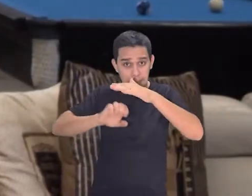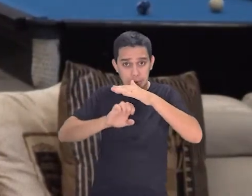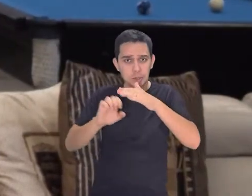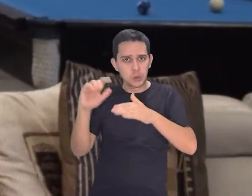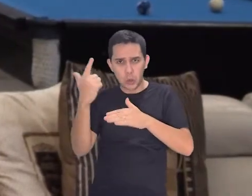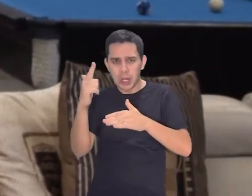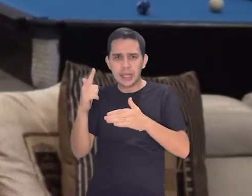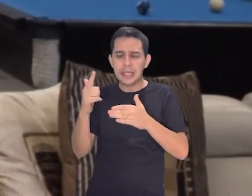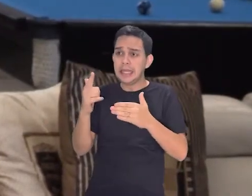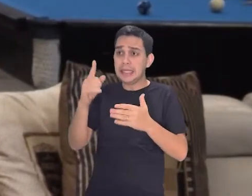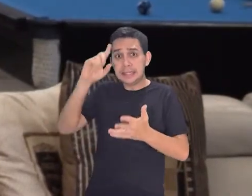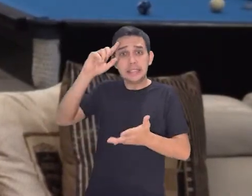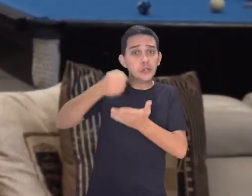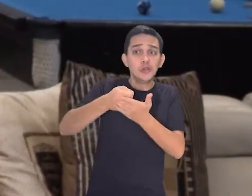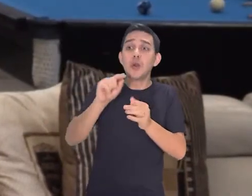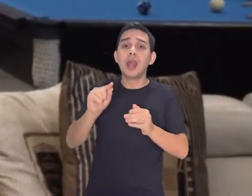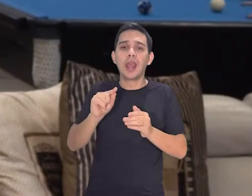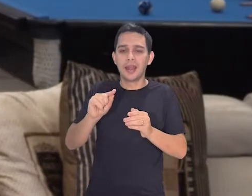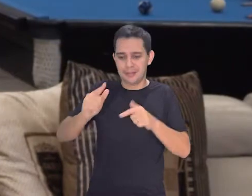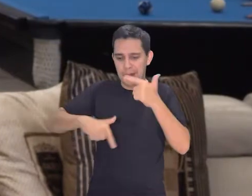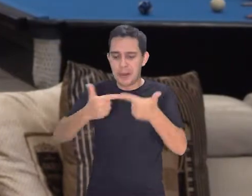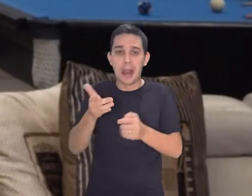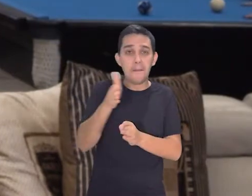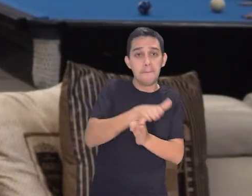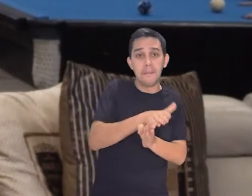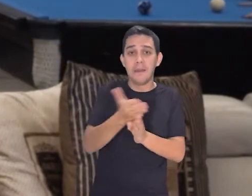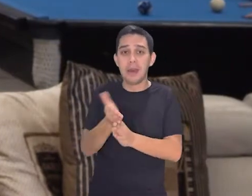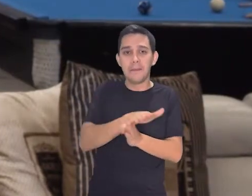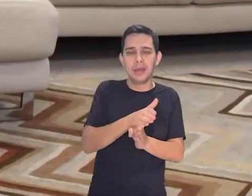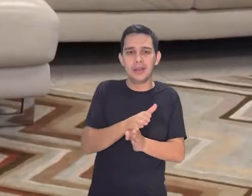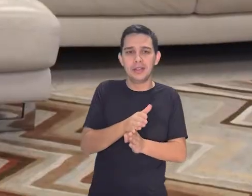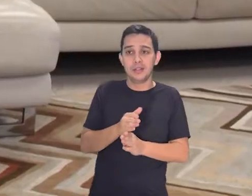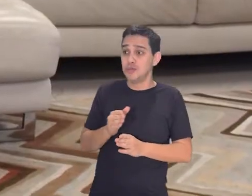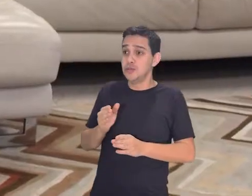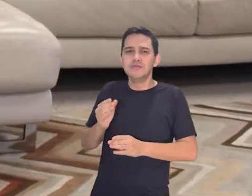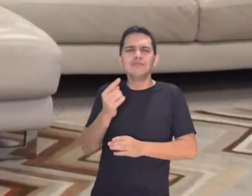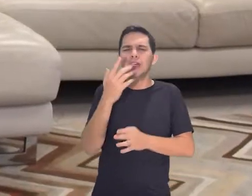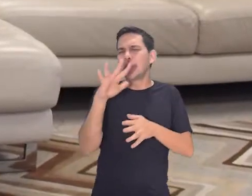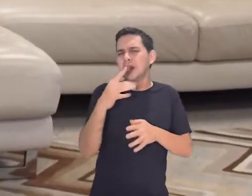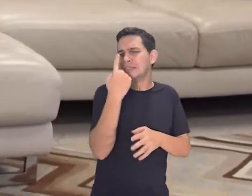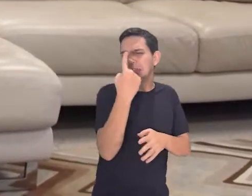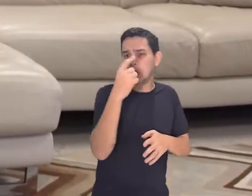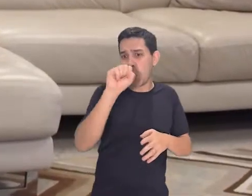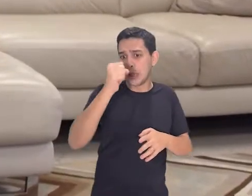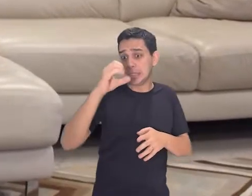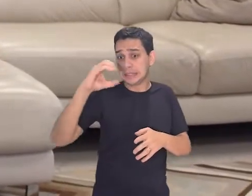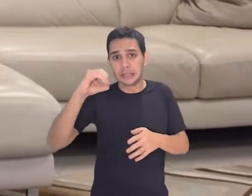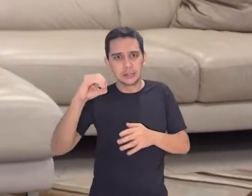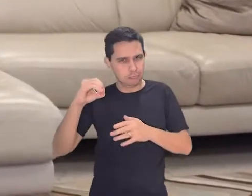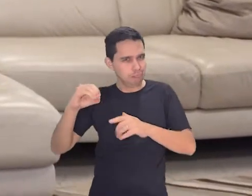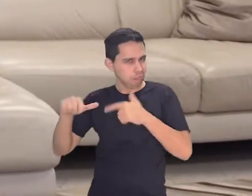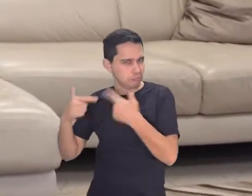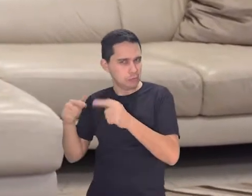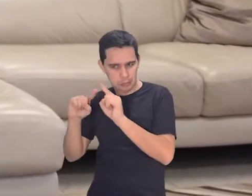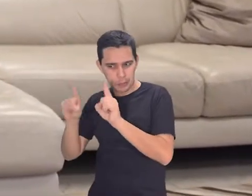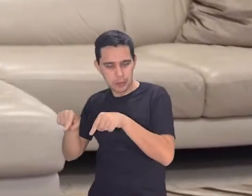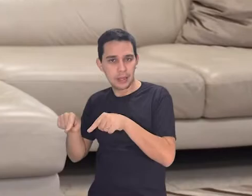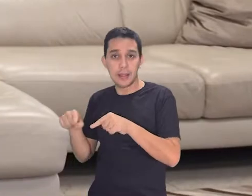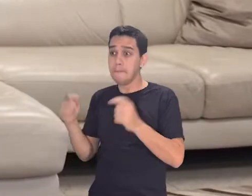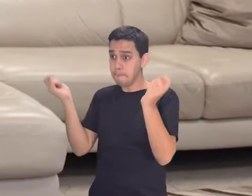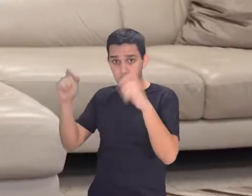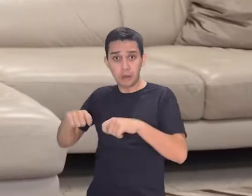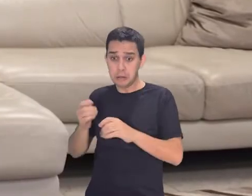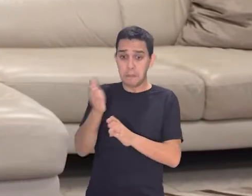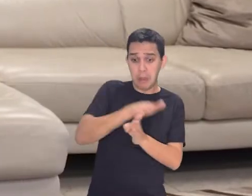formato híbrido de trabalho, onde seus 180 funcionários poderão atuar nos dois ambientes. É o que explica a